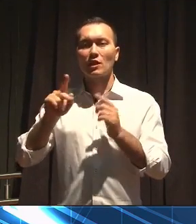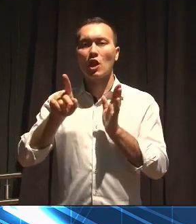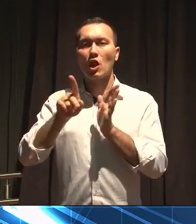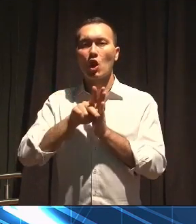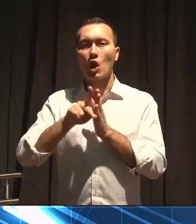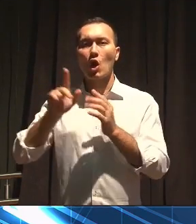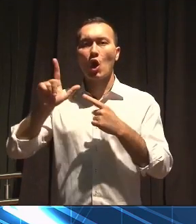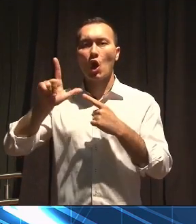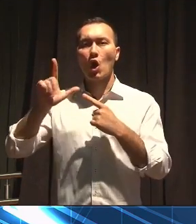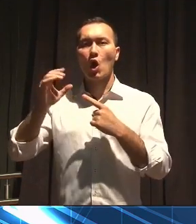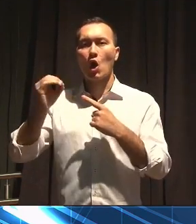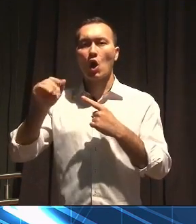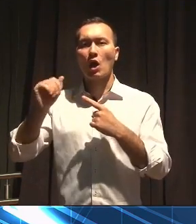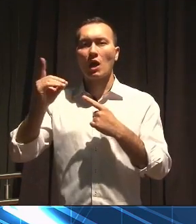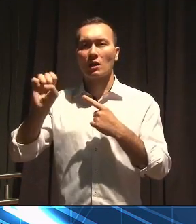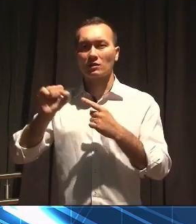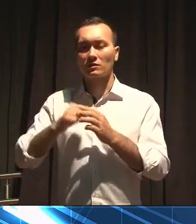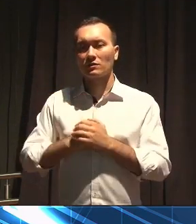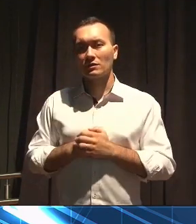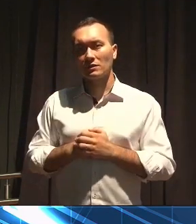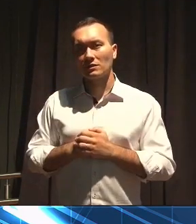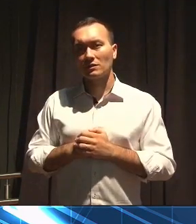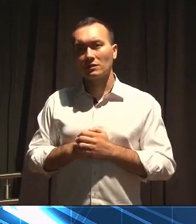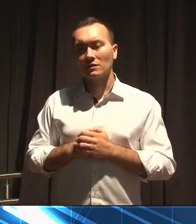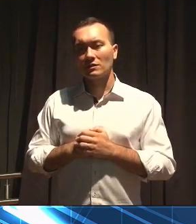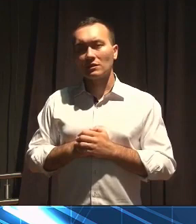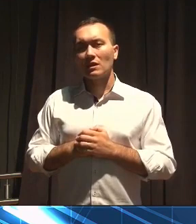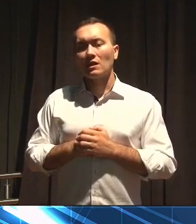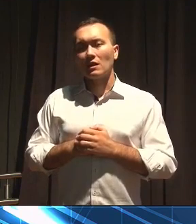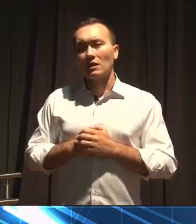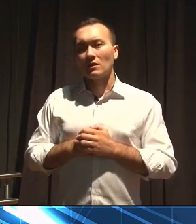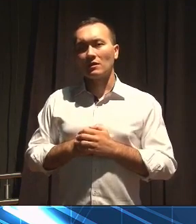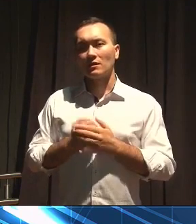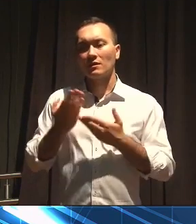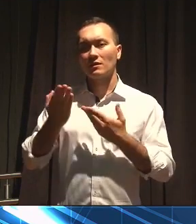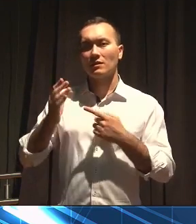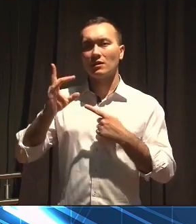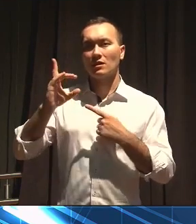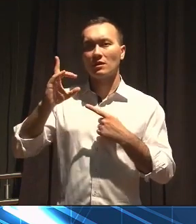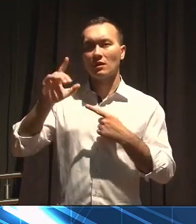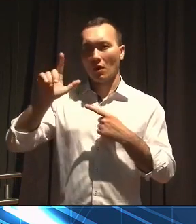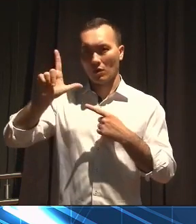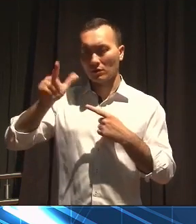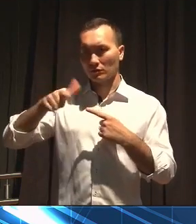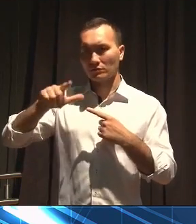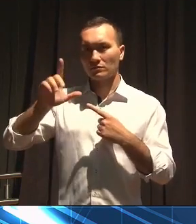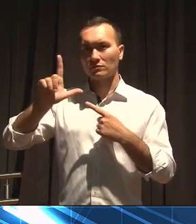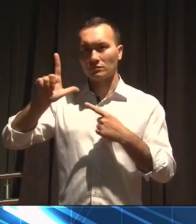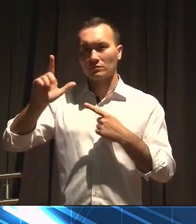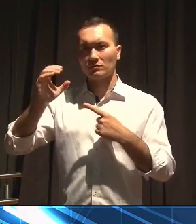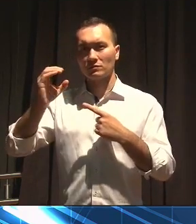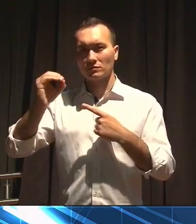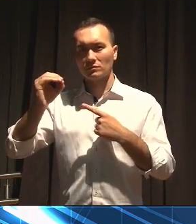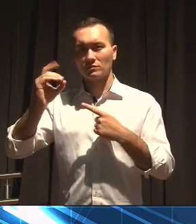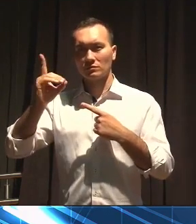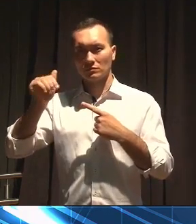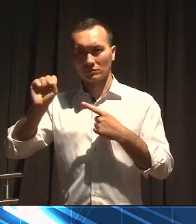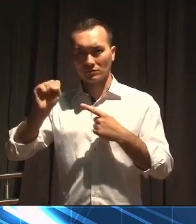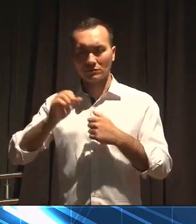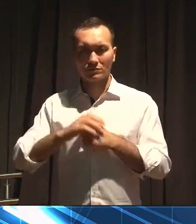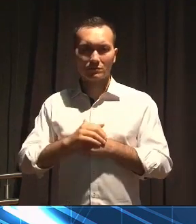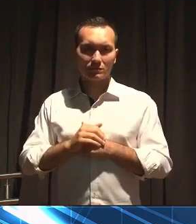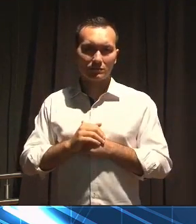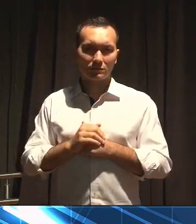uma questão de racionalizar o custo dessa parte de logs. A transferência de dados, que é um custo